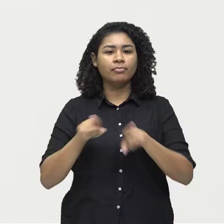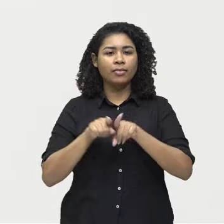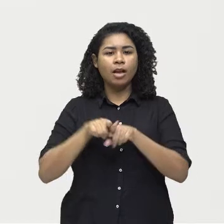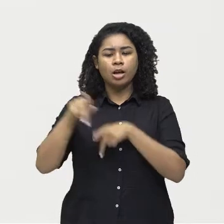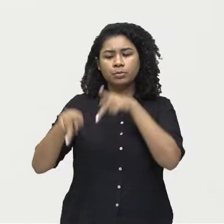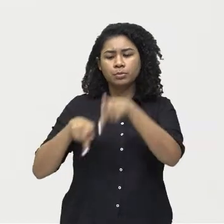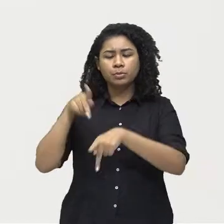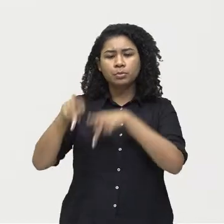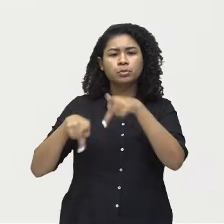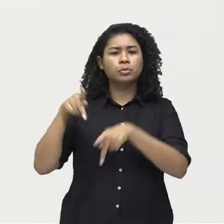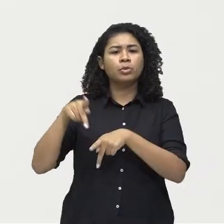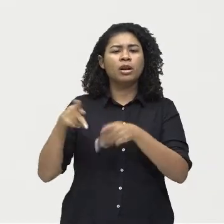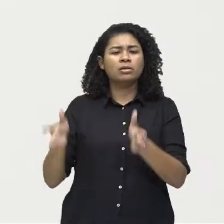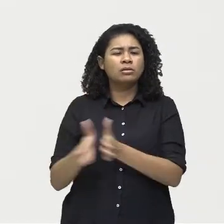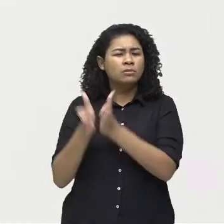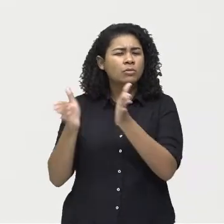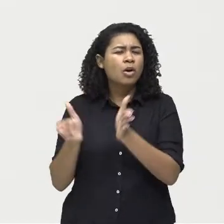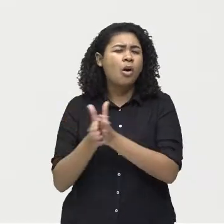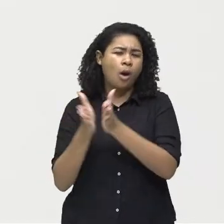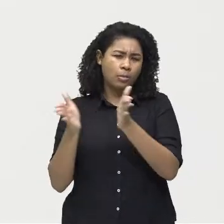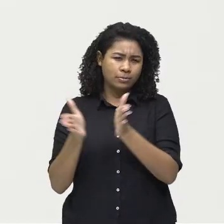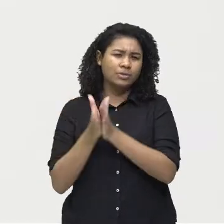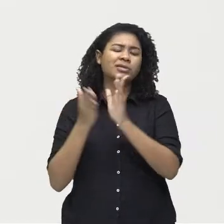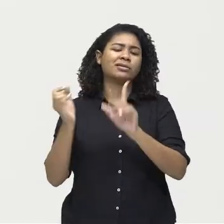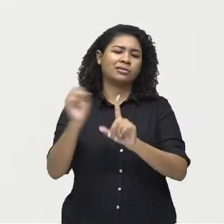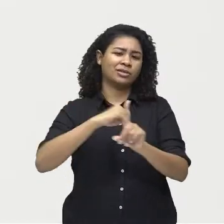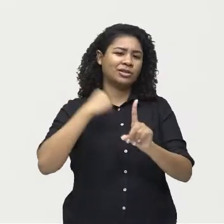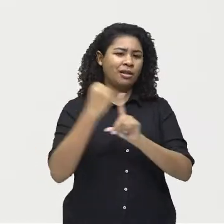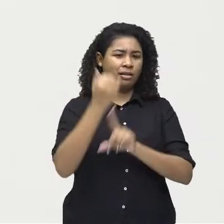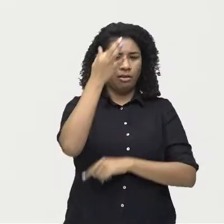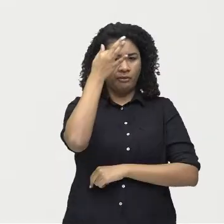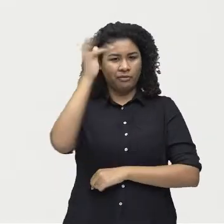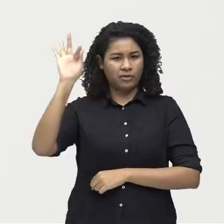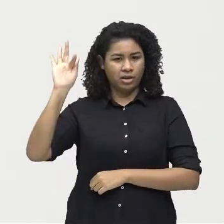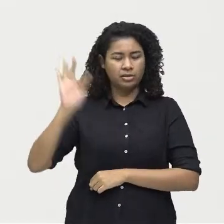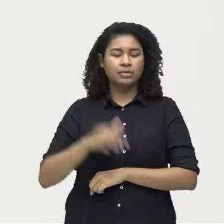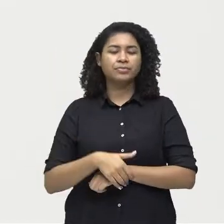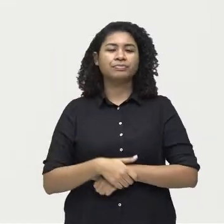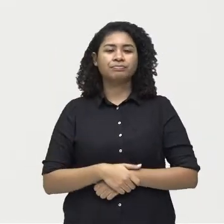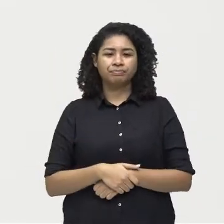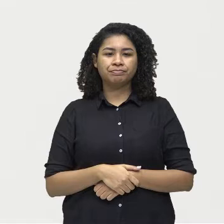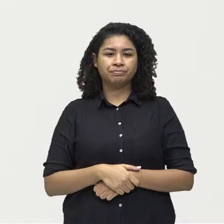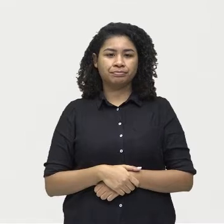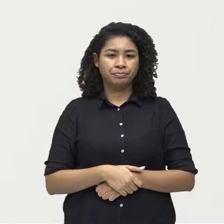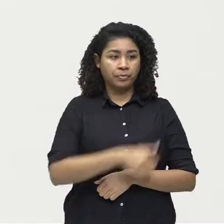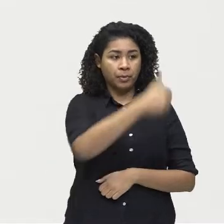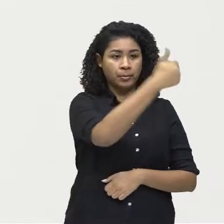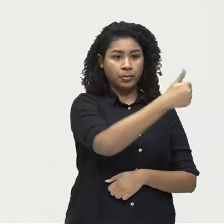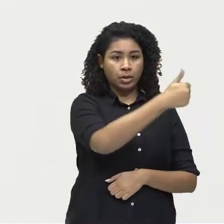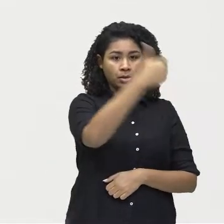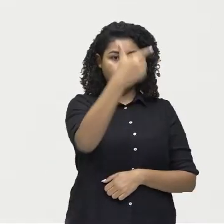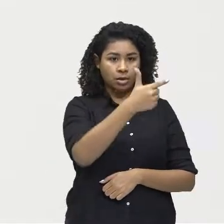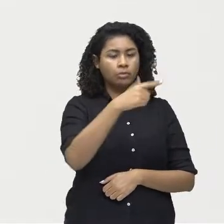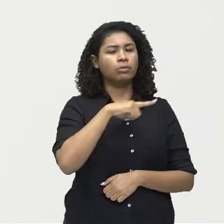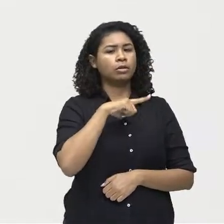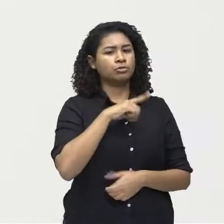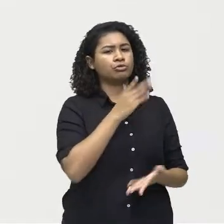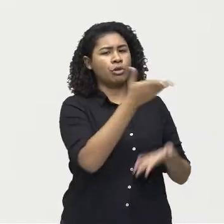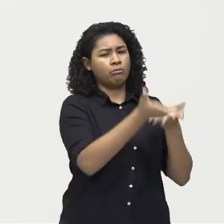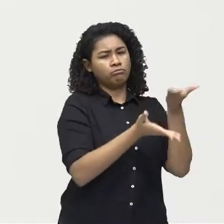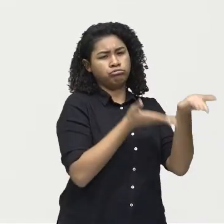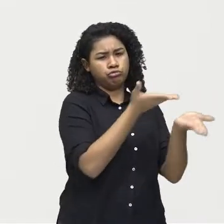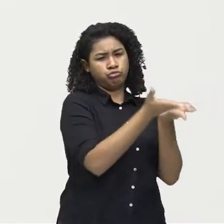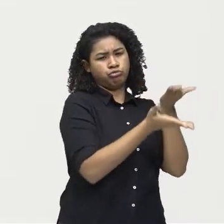mais pobres da camada social francesa. Primeiro e segundo estados possuíam